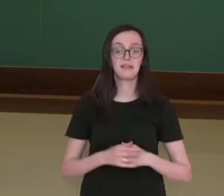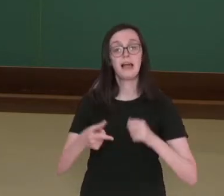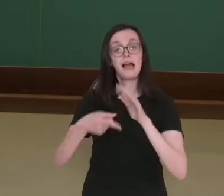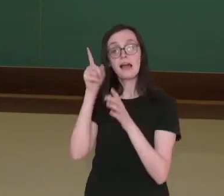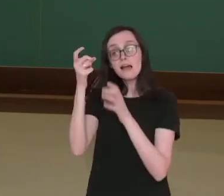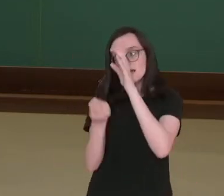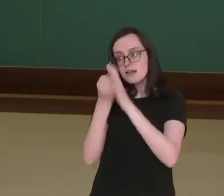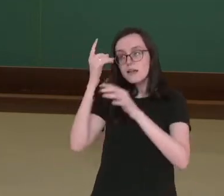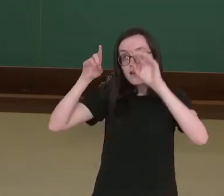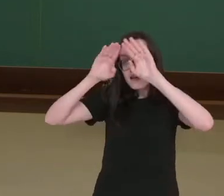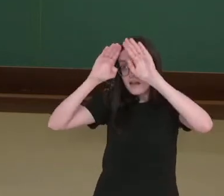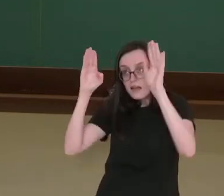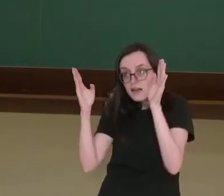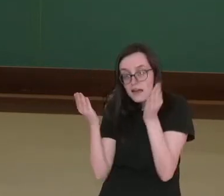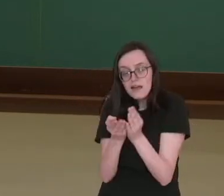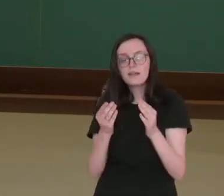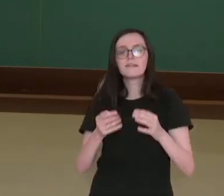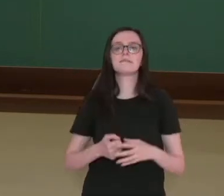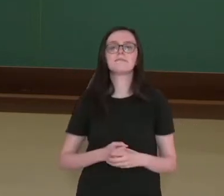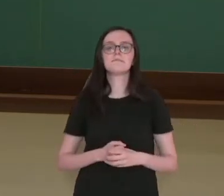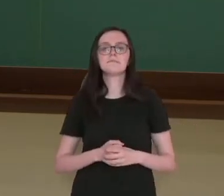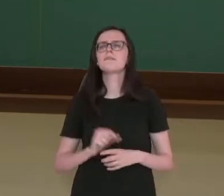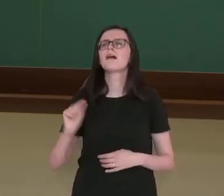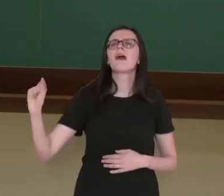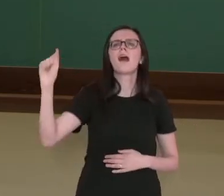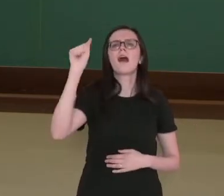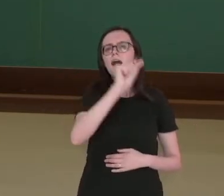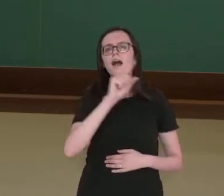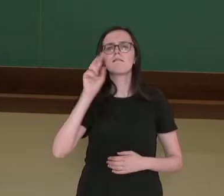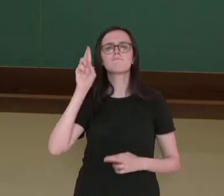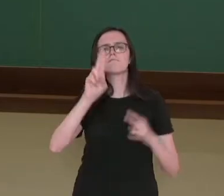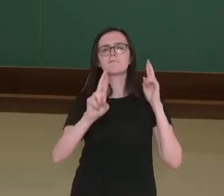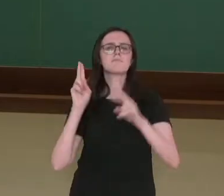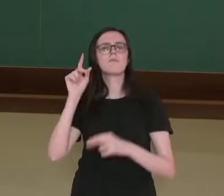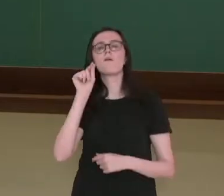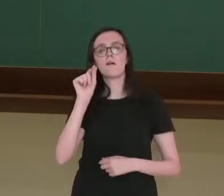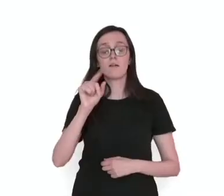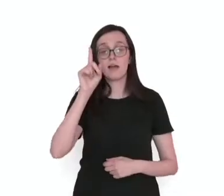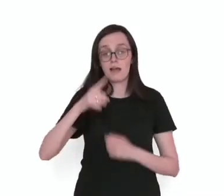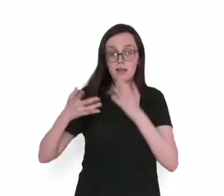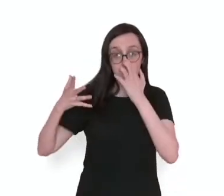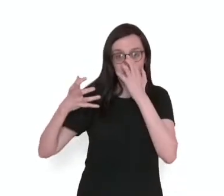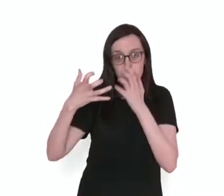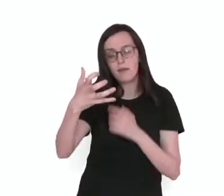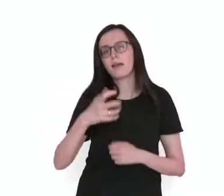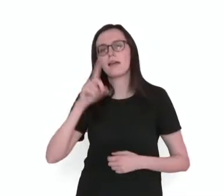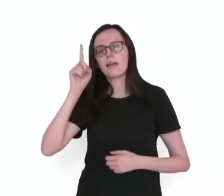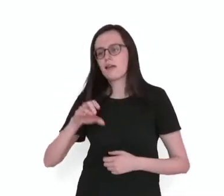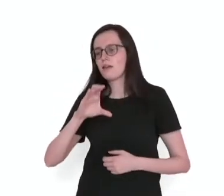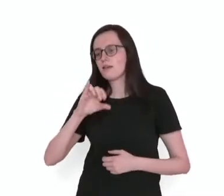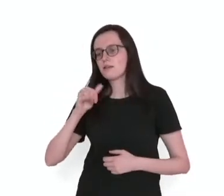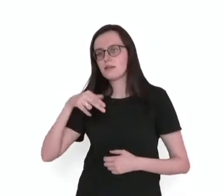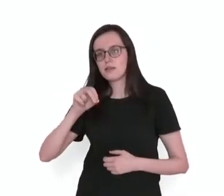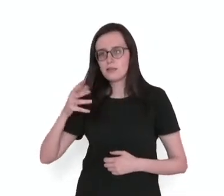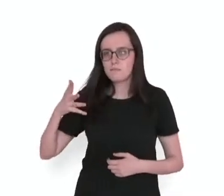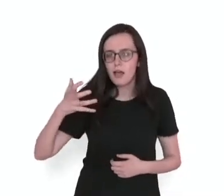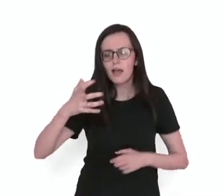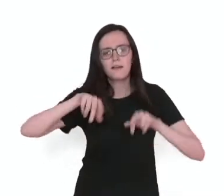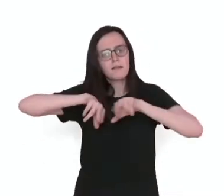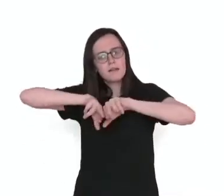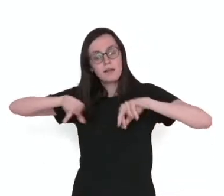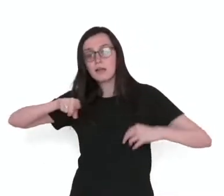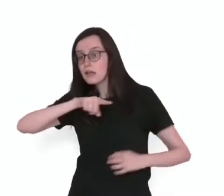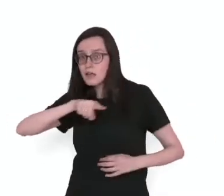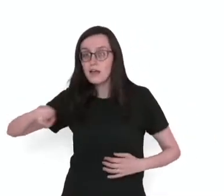membrana que envolve o material genético. Quem são esses representantes? São as bactérias, as cianobactérias, as árqueas. Elas